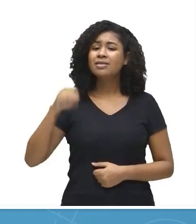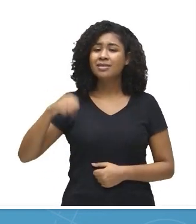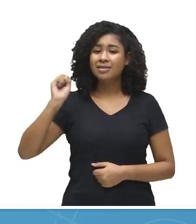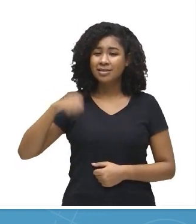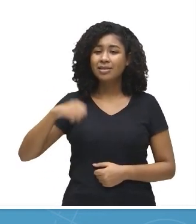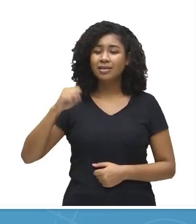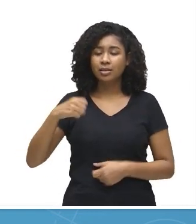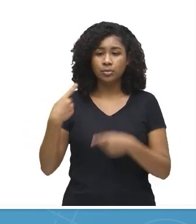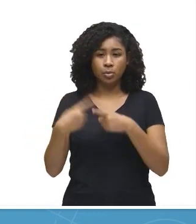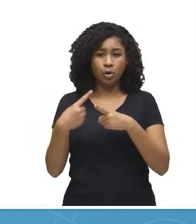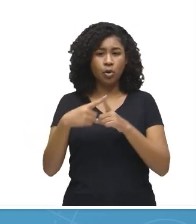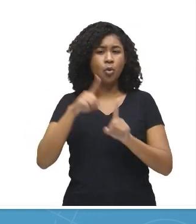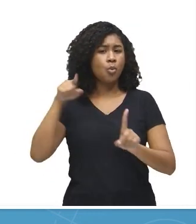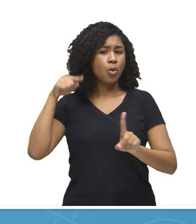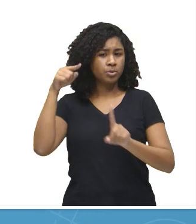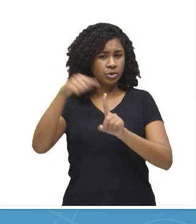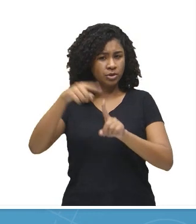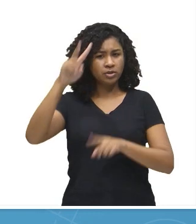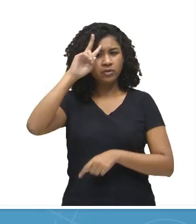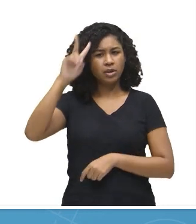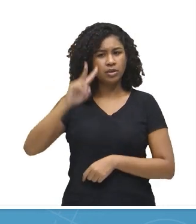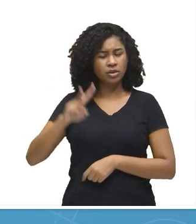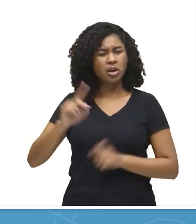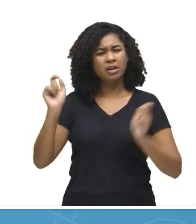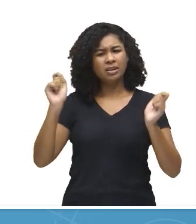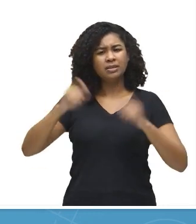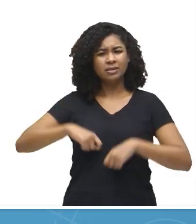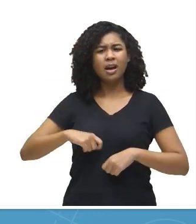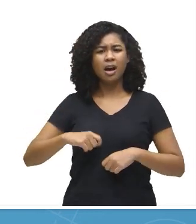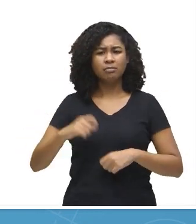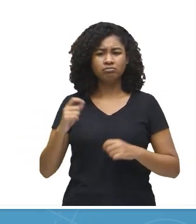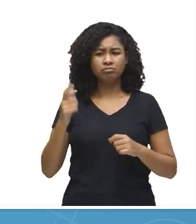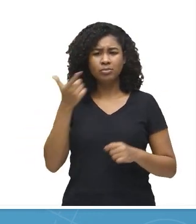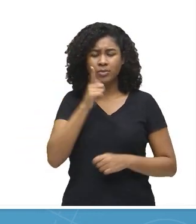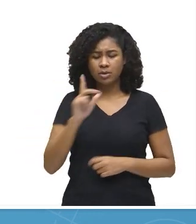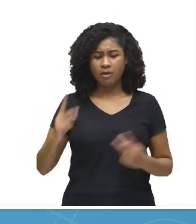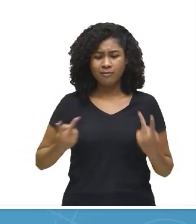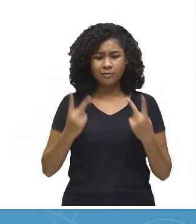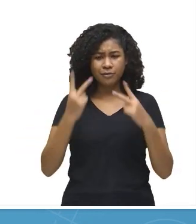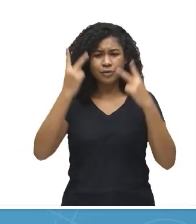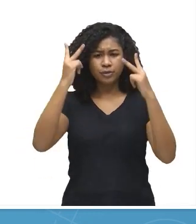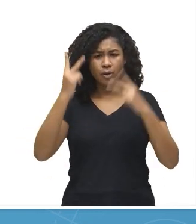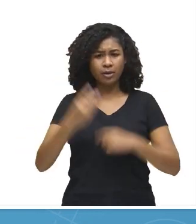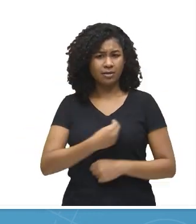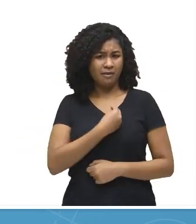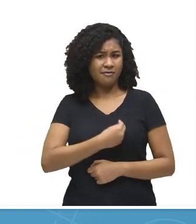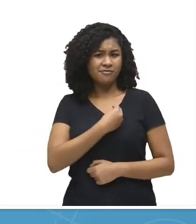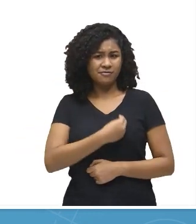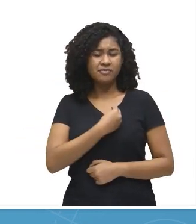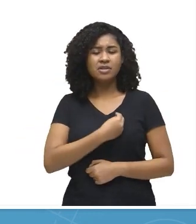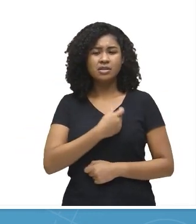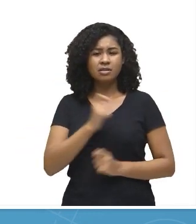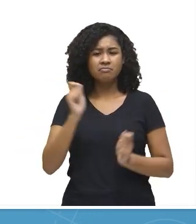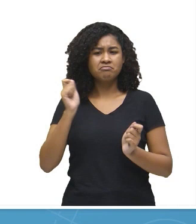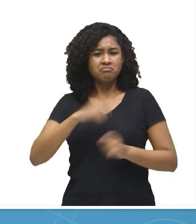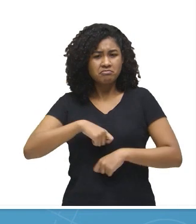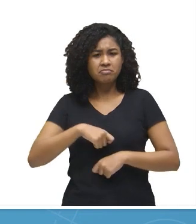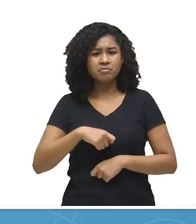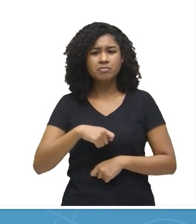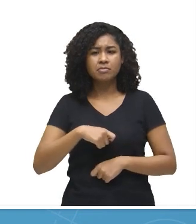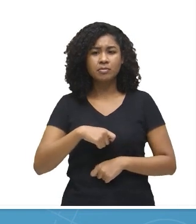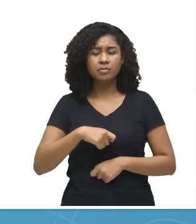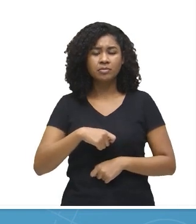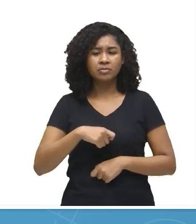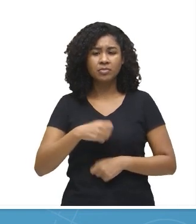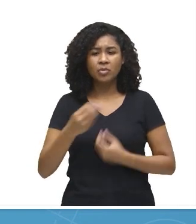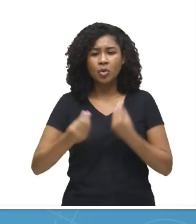né? O sucesso ele pode vir sim de maneira diferente para as pessoas. No caso, como é uma fábula e ela tem a ver